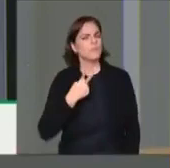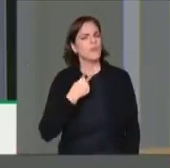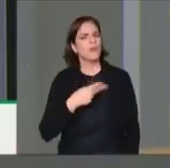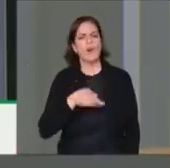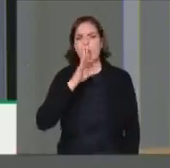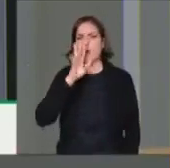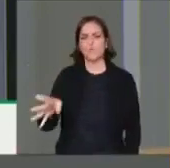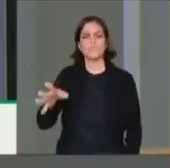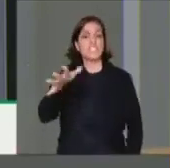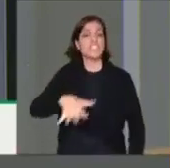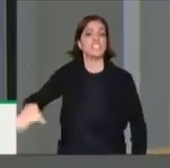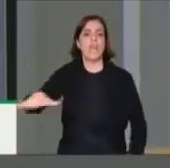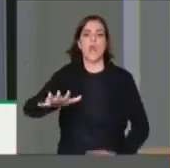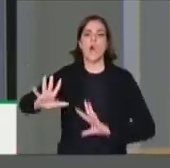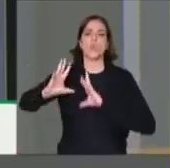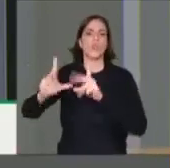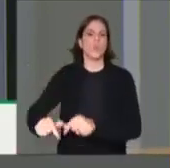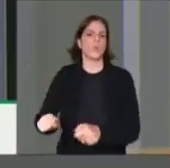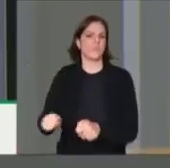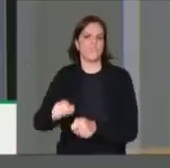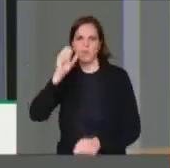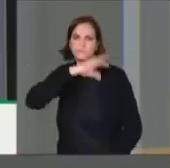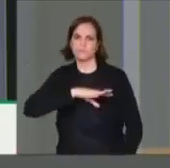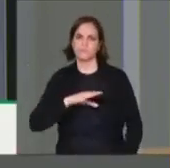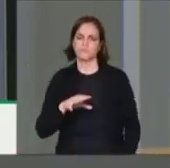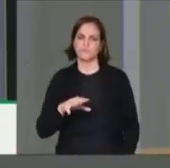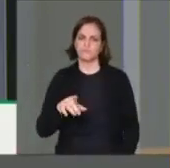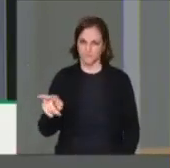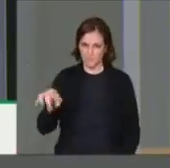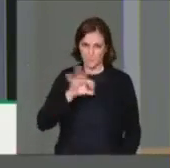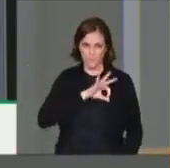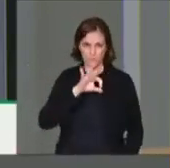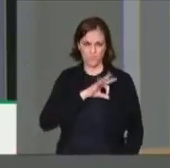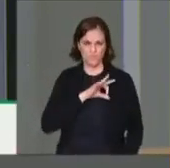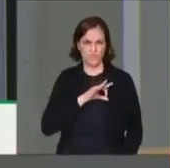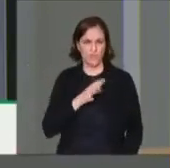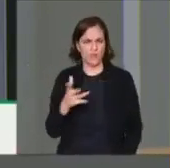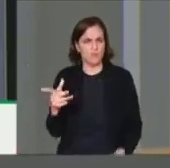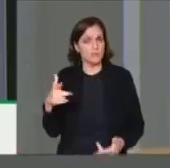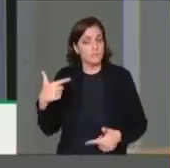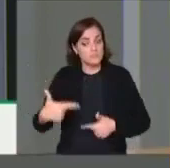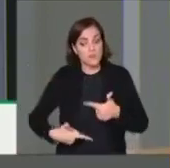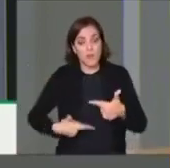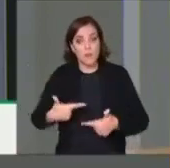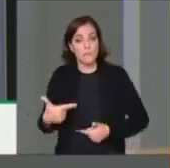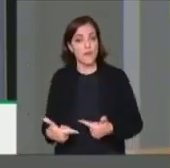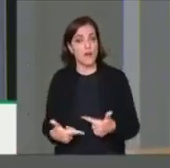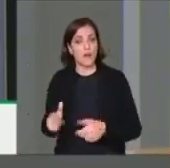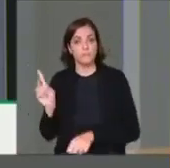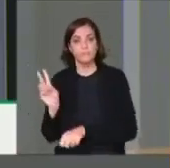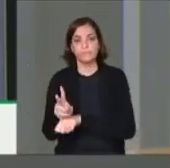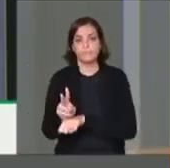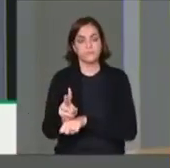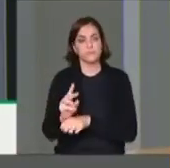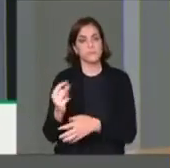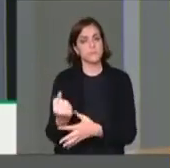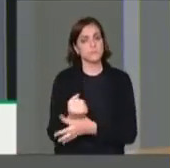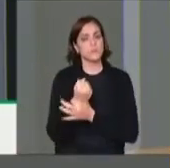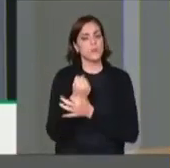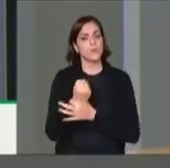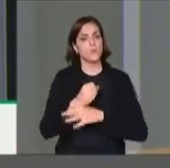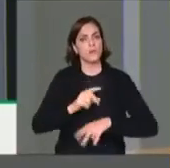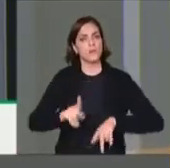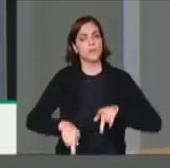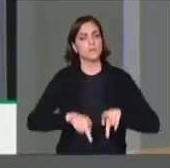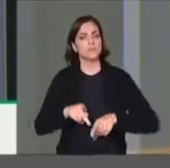tal expressão de generalização, transformando o policial militar, profissional que serve como primeiro contato do cidadão com a